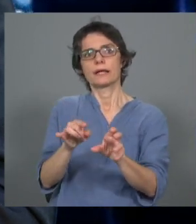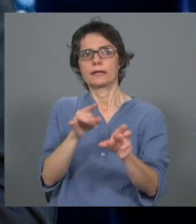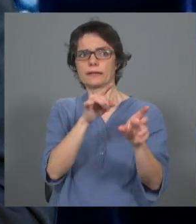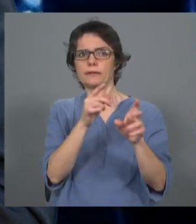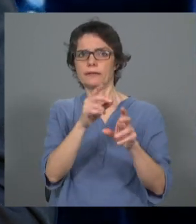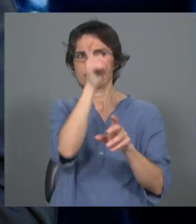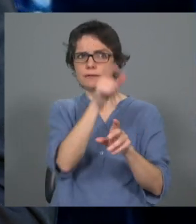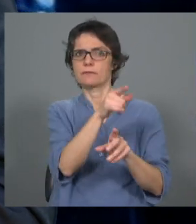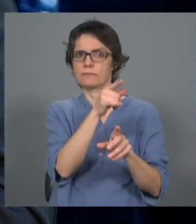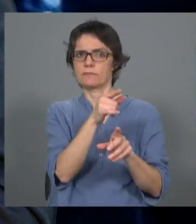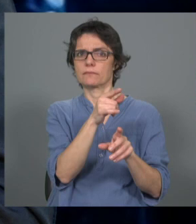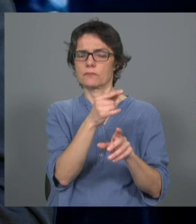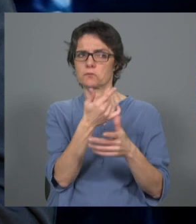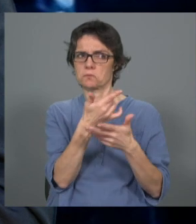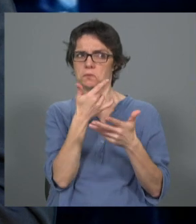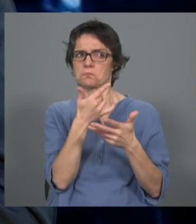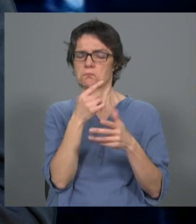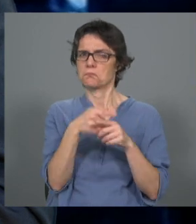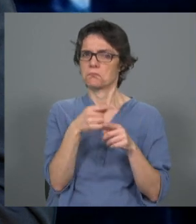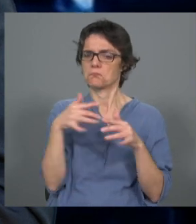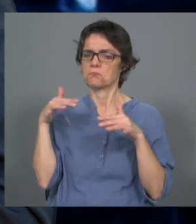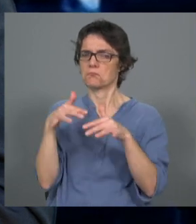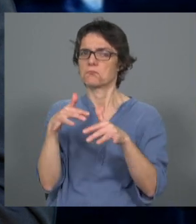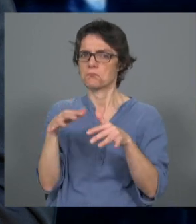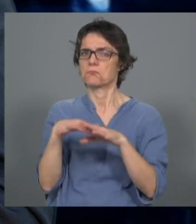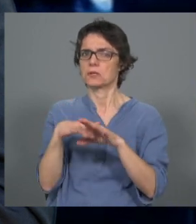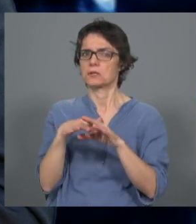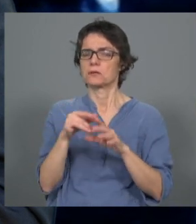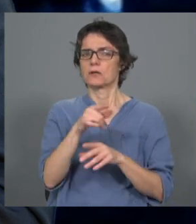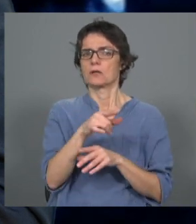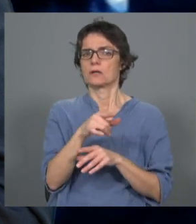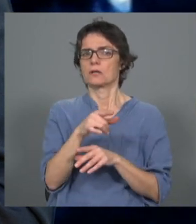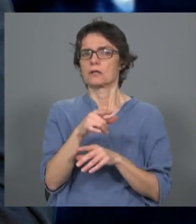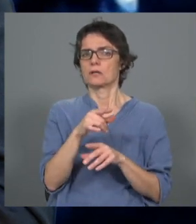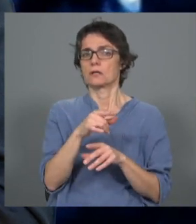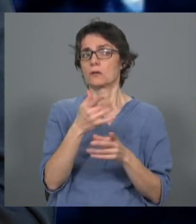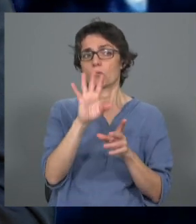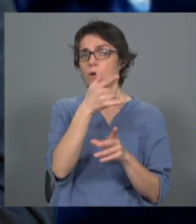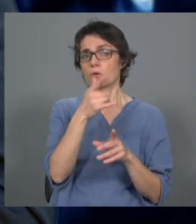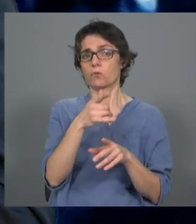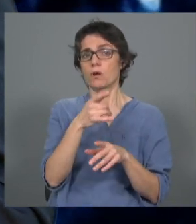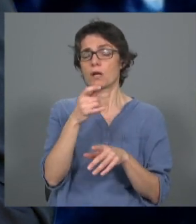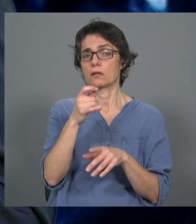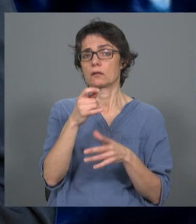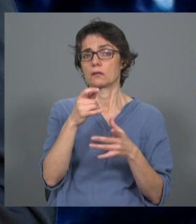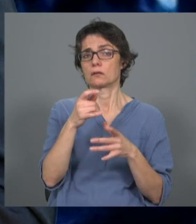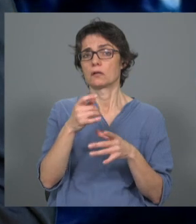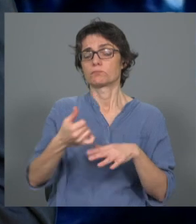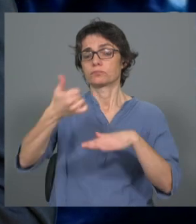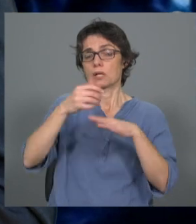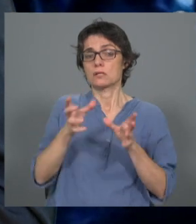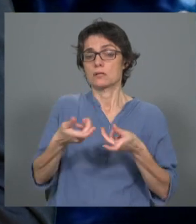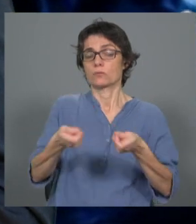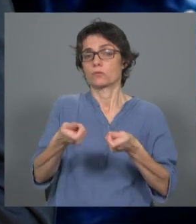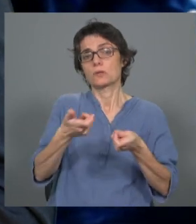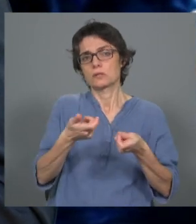nesta peregrinação. Desde a primeira hora que se tornou presidente deste organismo, quis estar presente. E esta foi uma